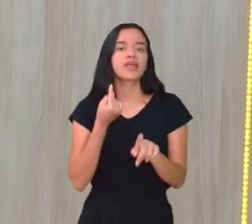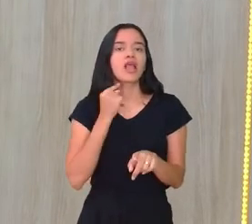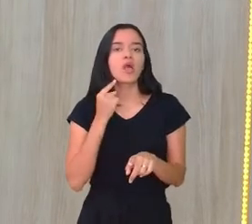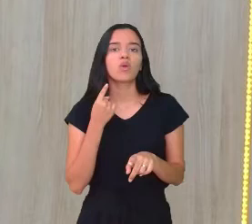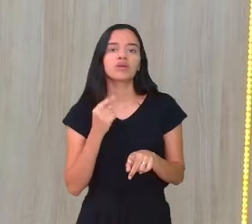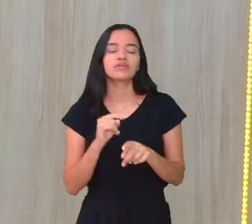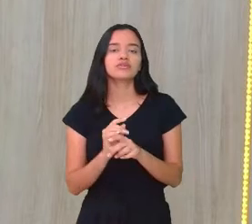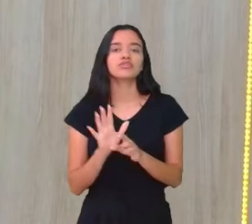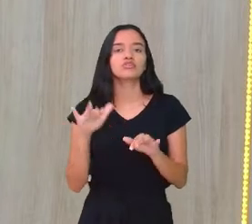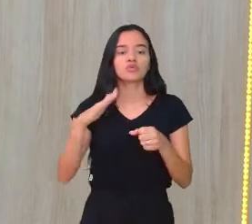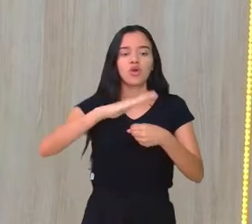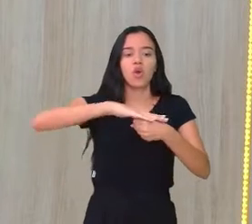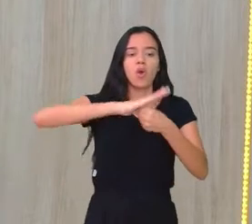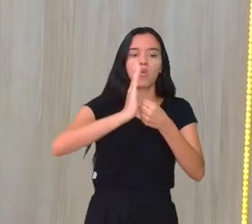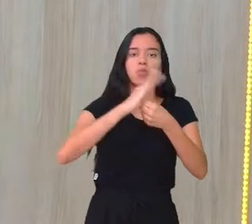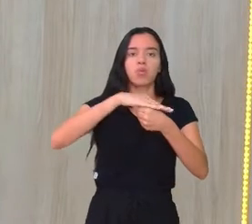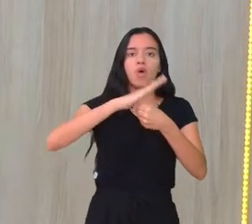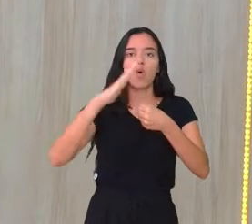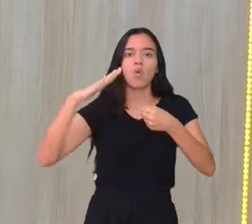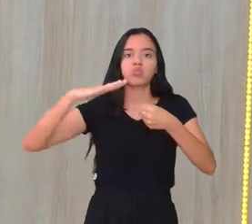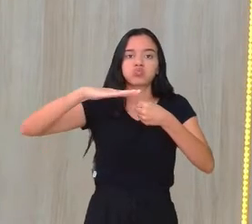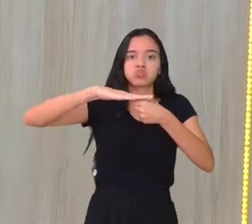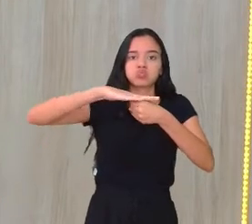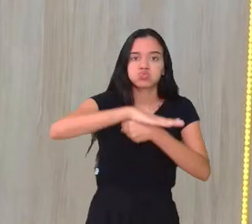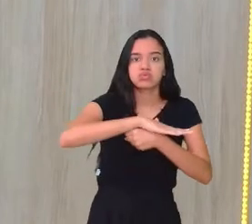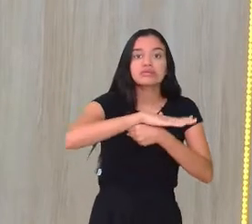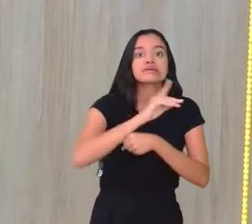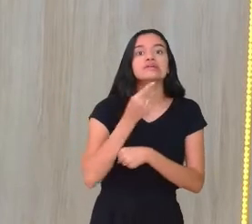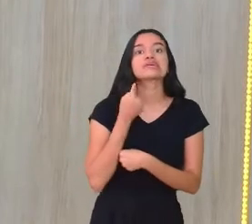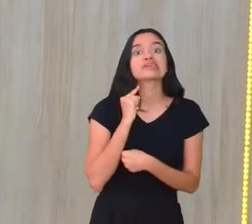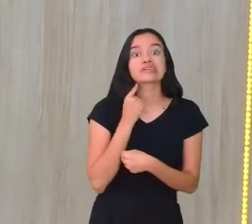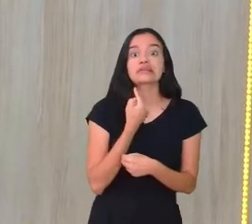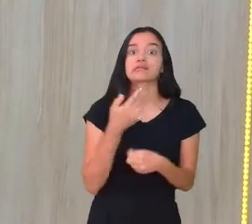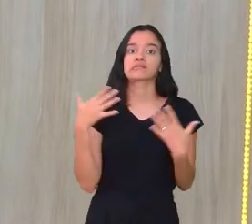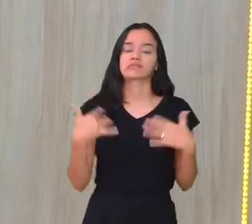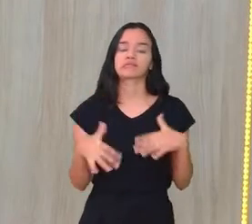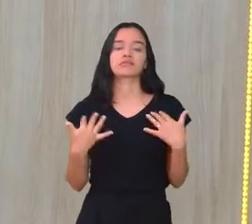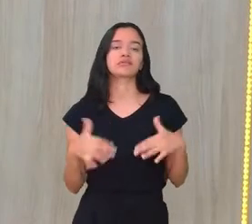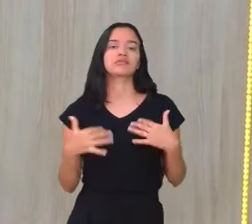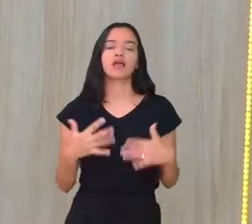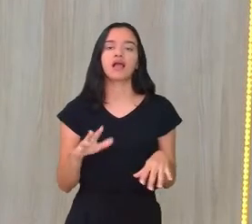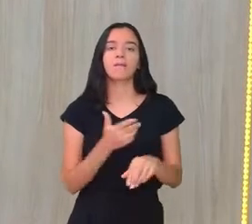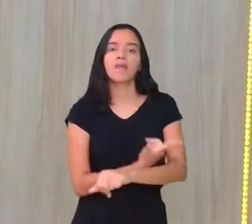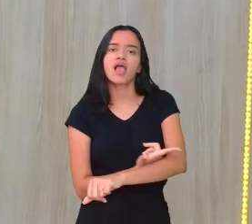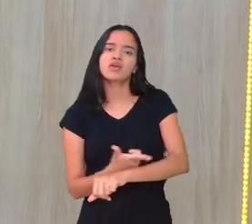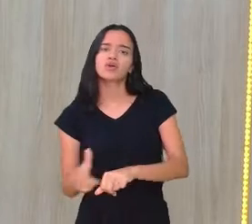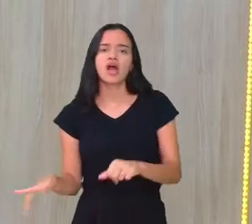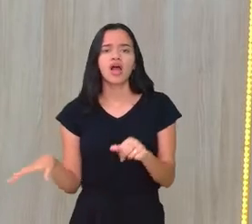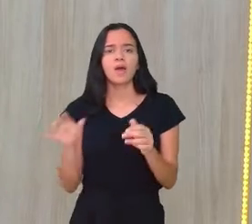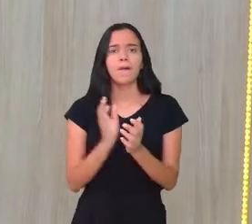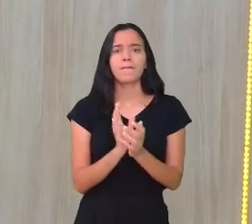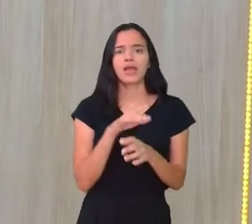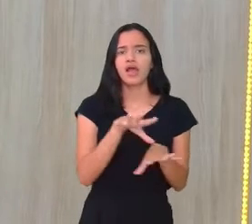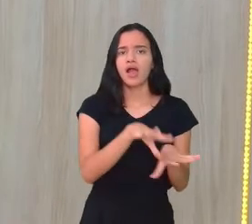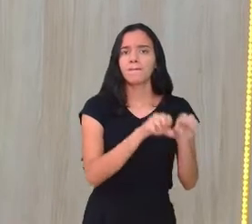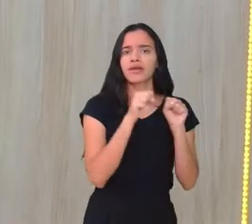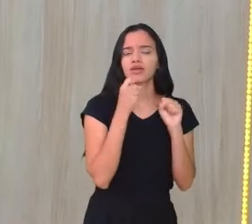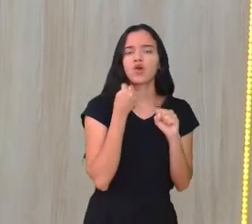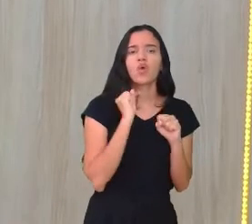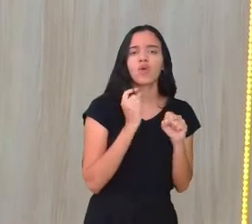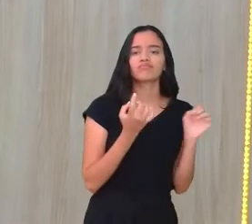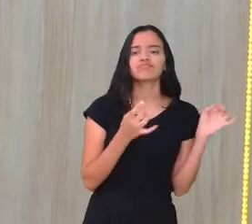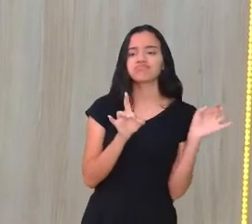vai tapar ali o bueiro, né? O professor Ricardo falou aqui agora também dessa educação, não jogar lixo na rua, que